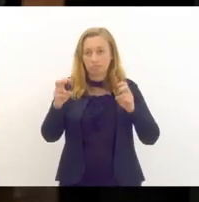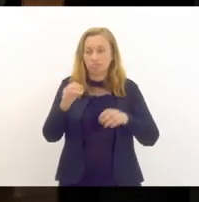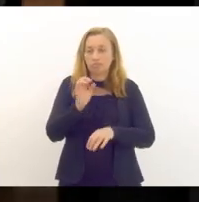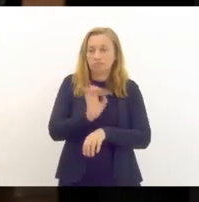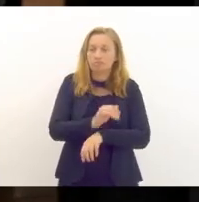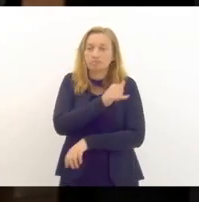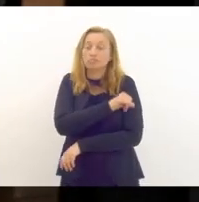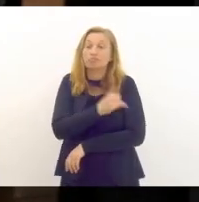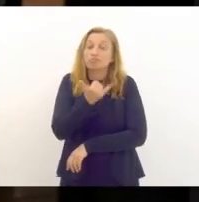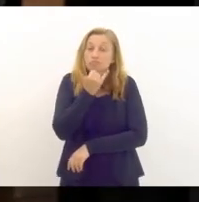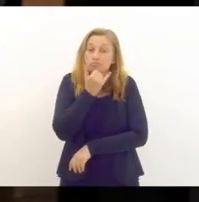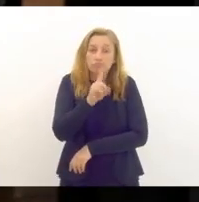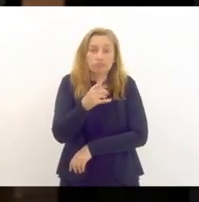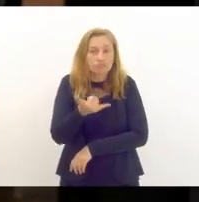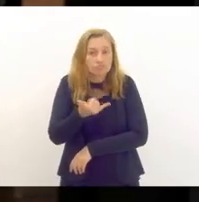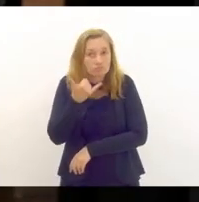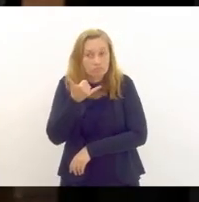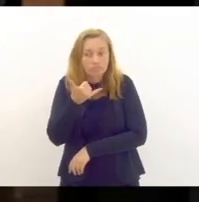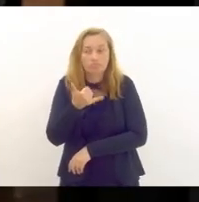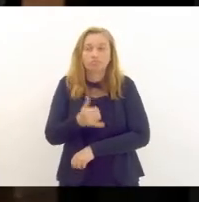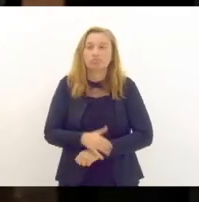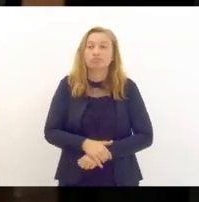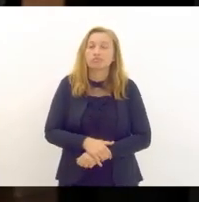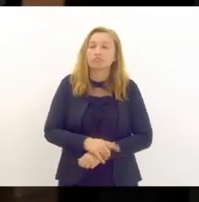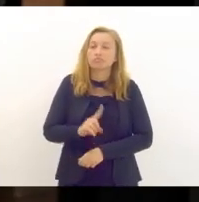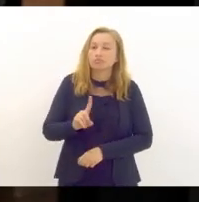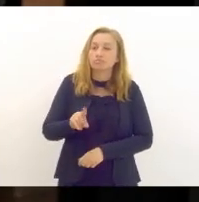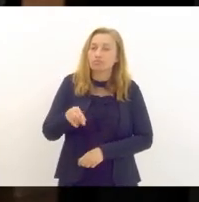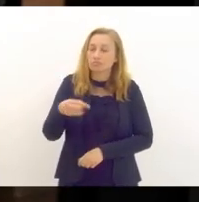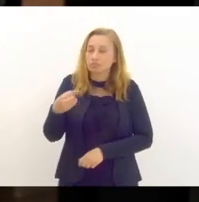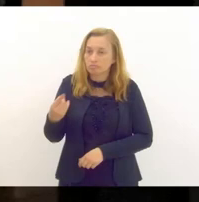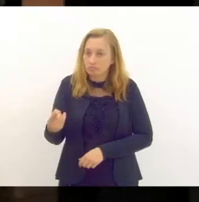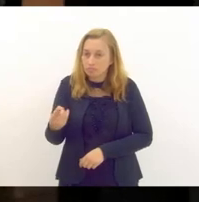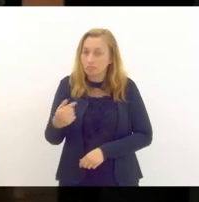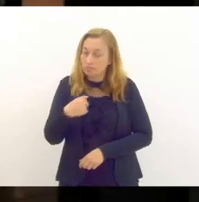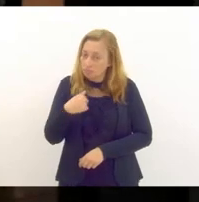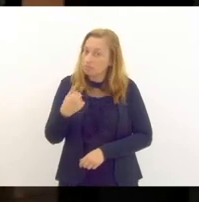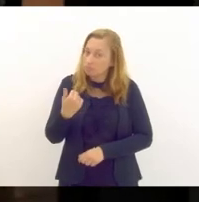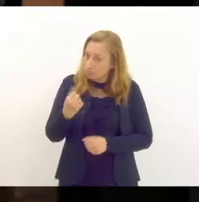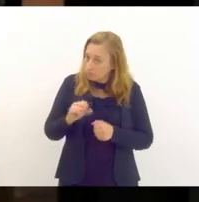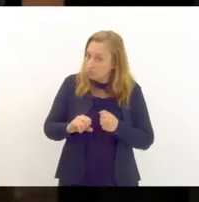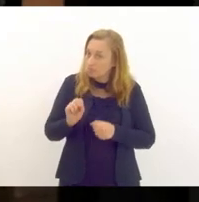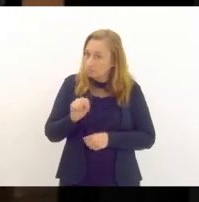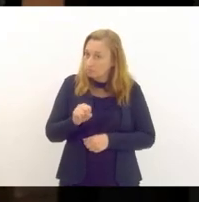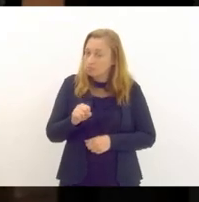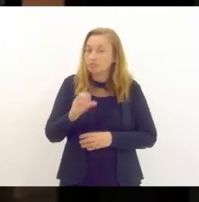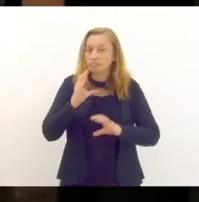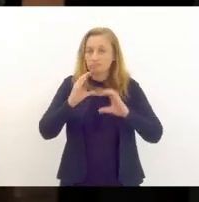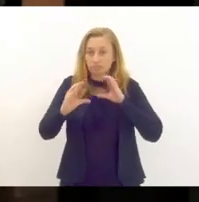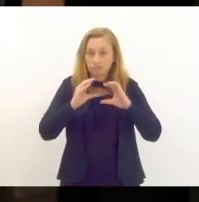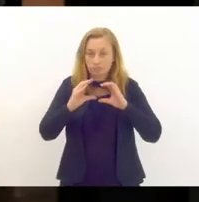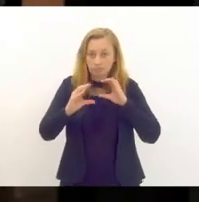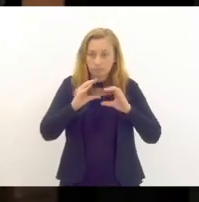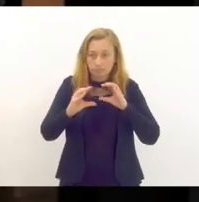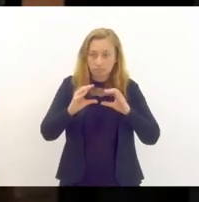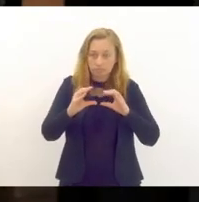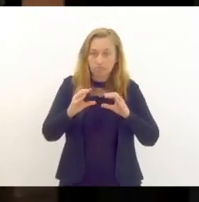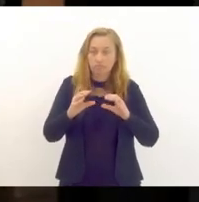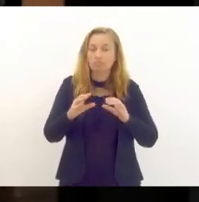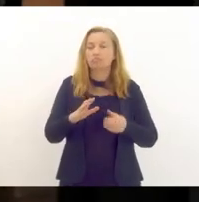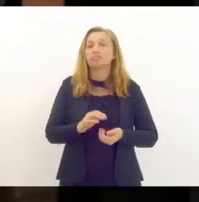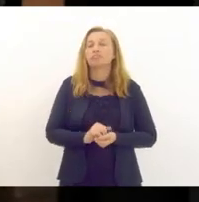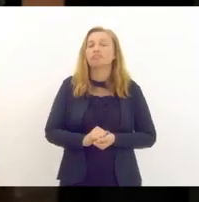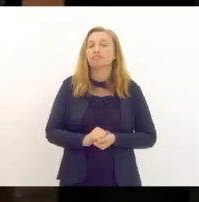por não ter ligado tá na próxima assim eu farei ainda que seja para comunicar ou tentar acordar